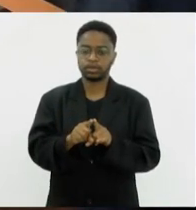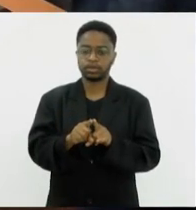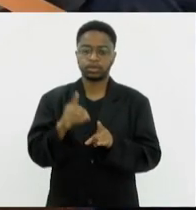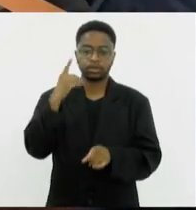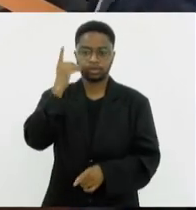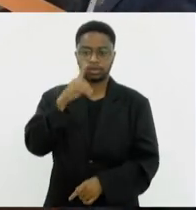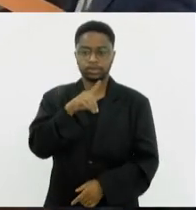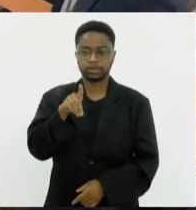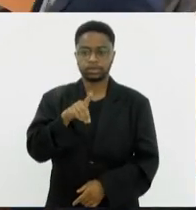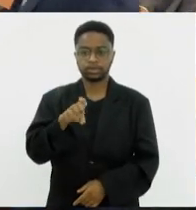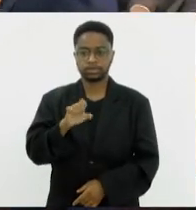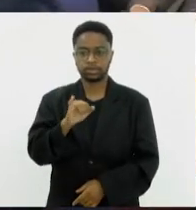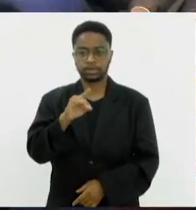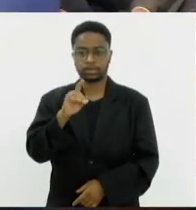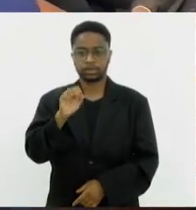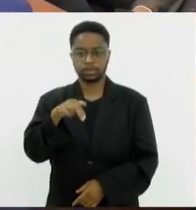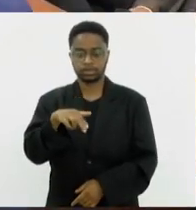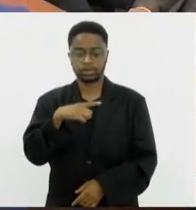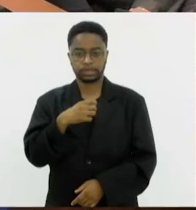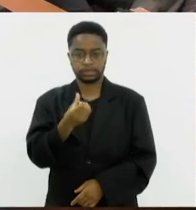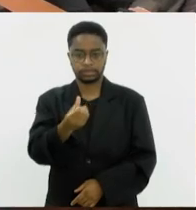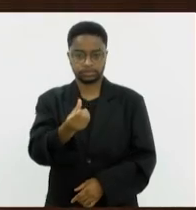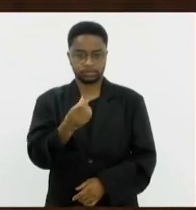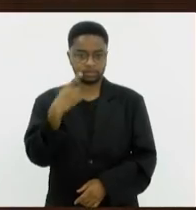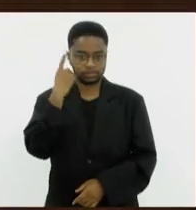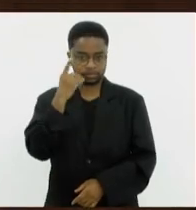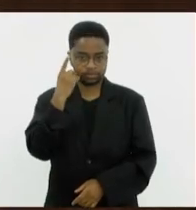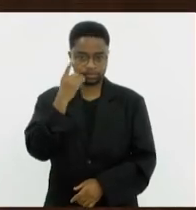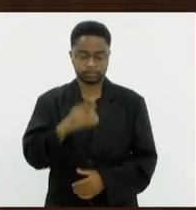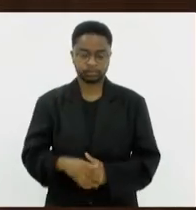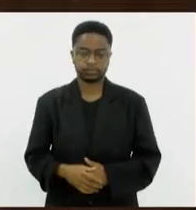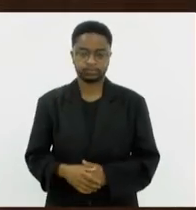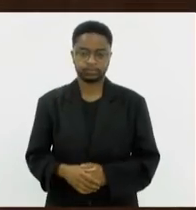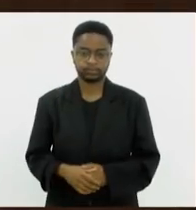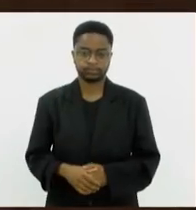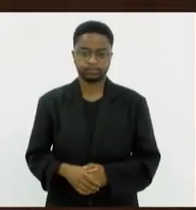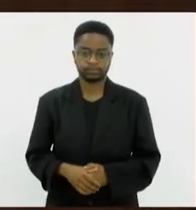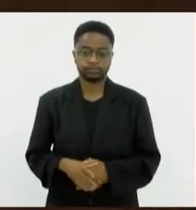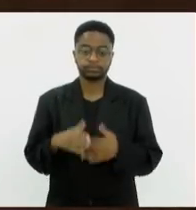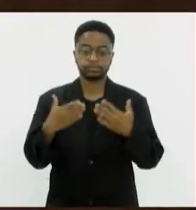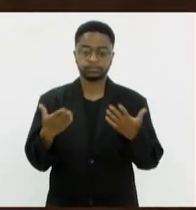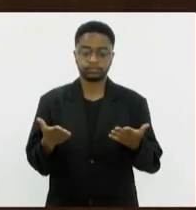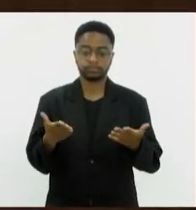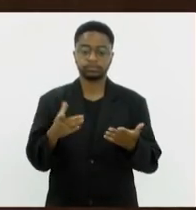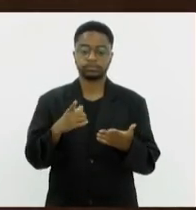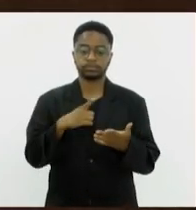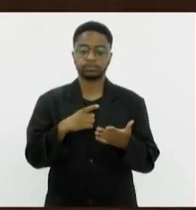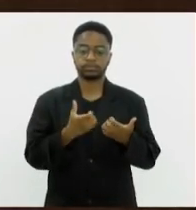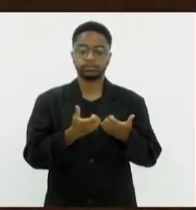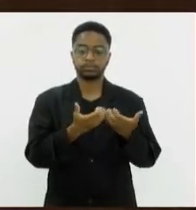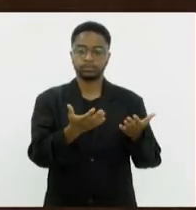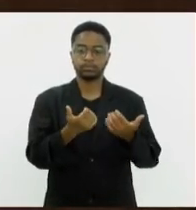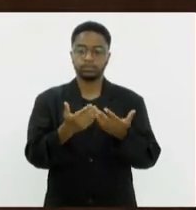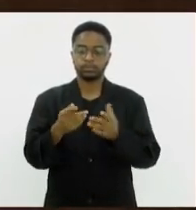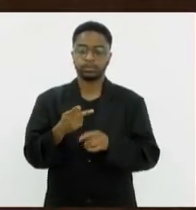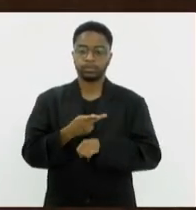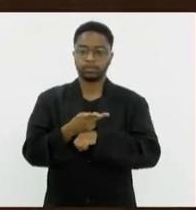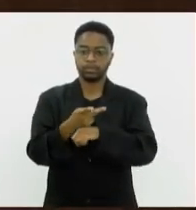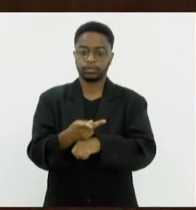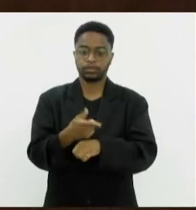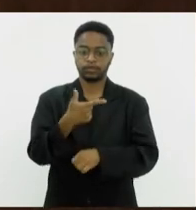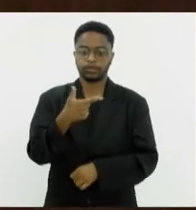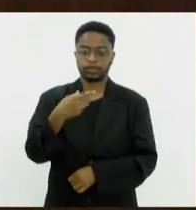deputada Zeidan, 6 deputados. E foram entregues prêmios para